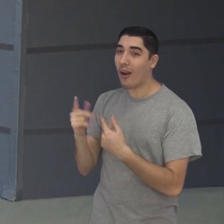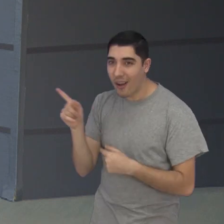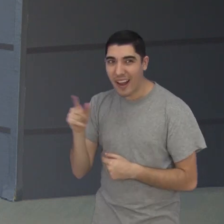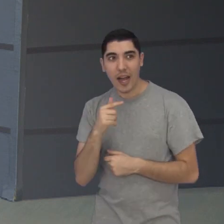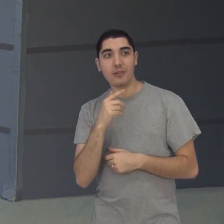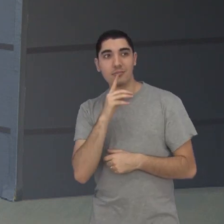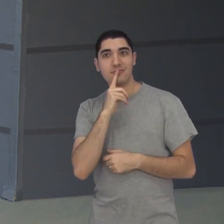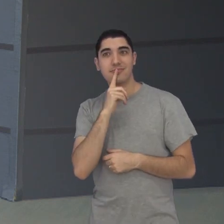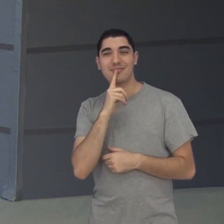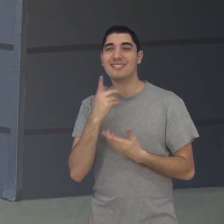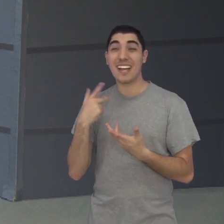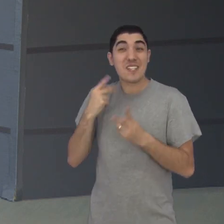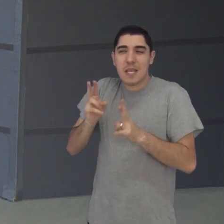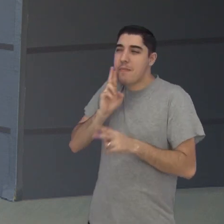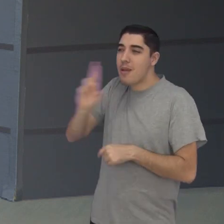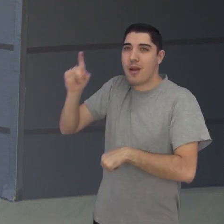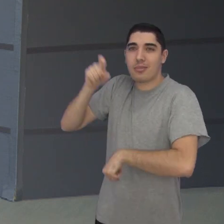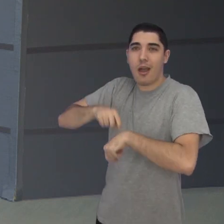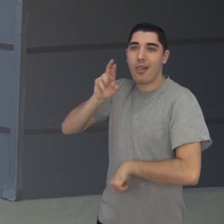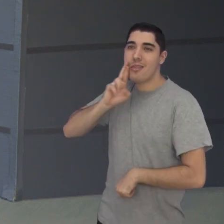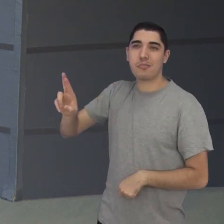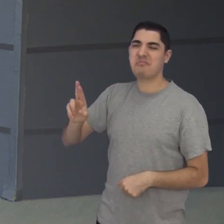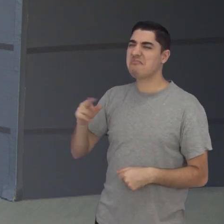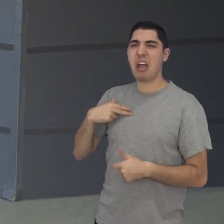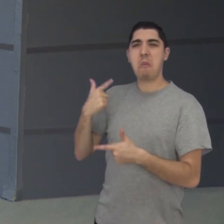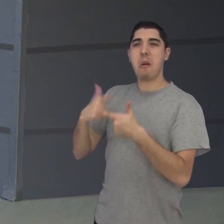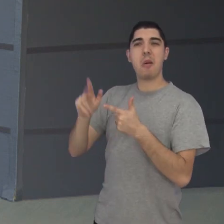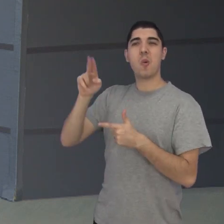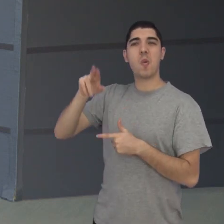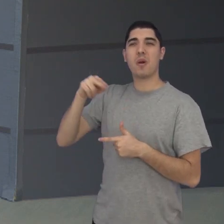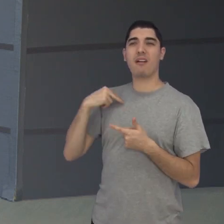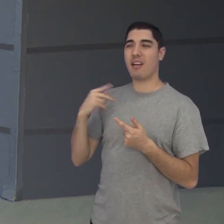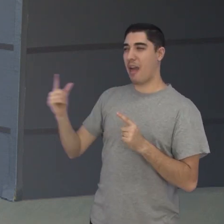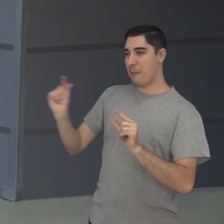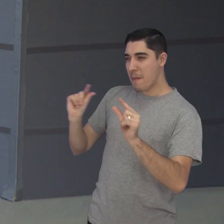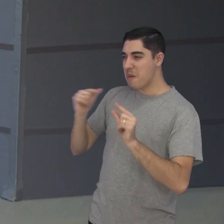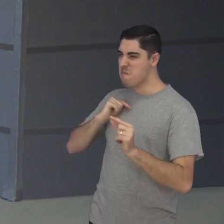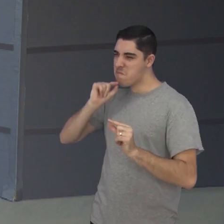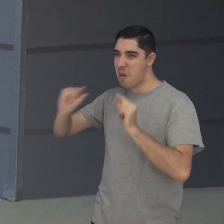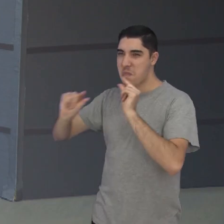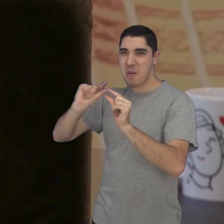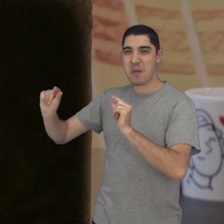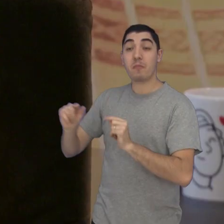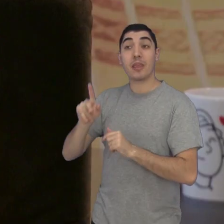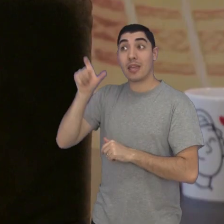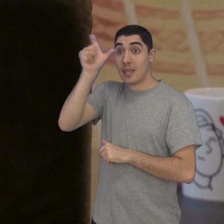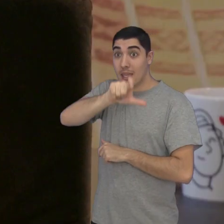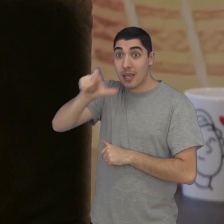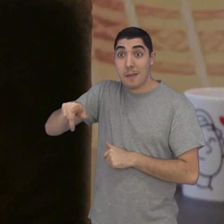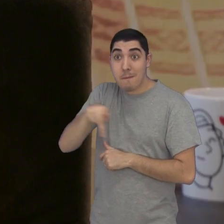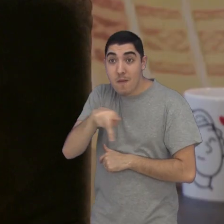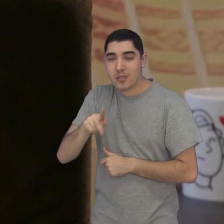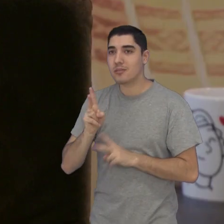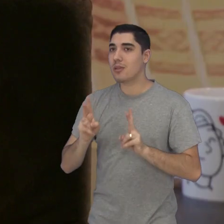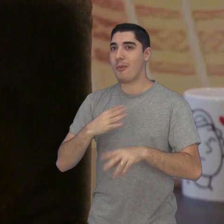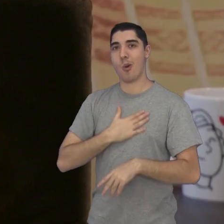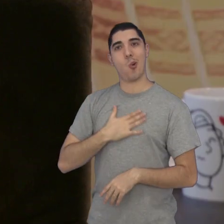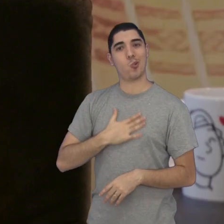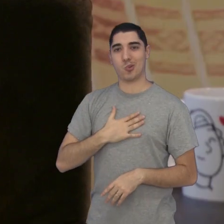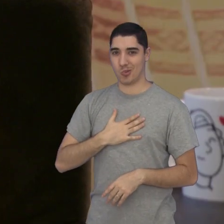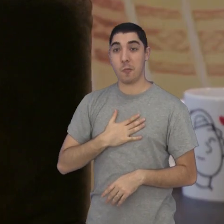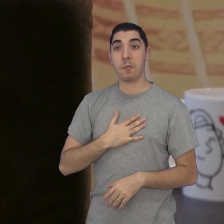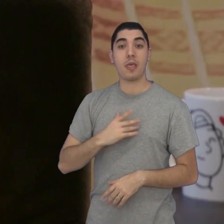que. Então, já tinha a resposta, e nunca me foi problema isso, não. E os professores gostavam muito. Que era da época